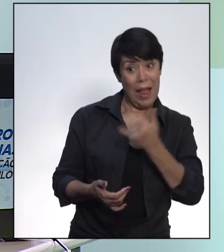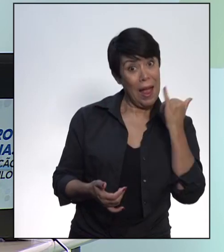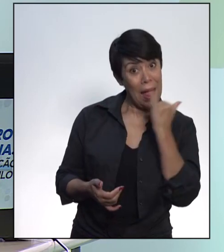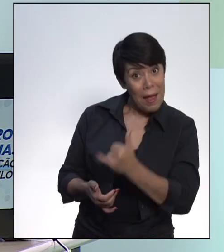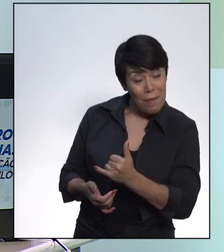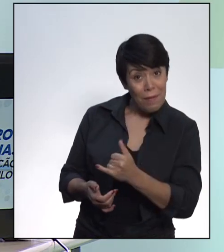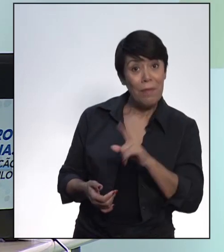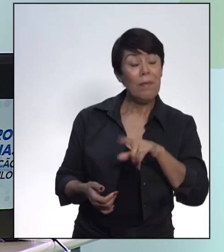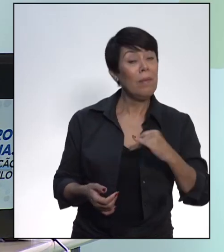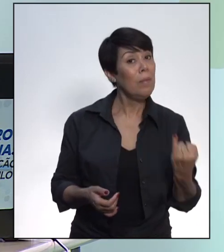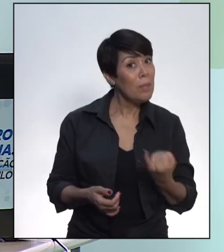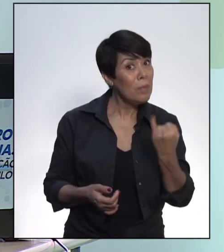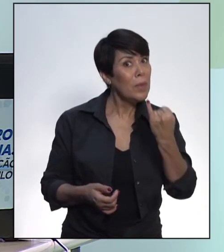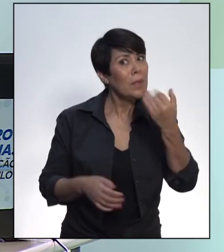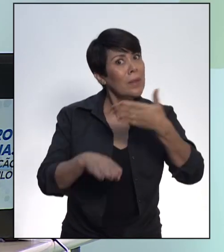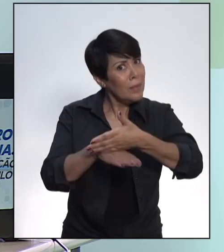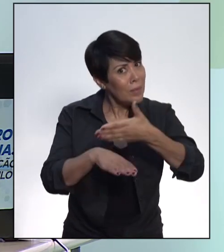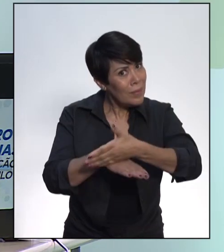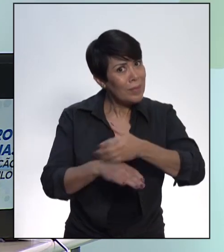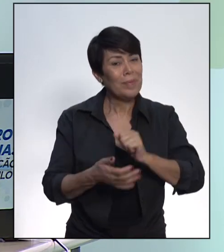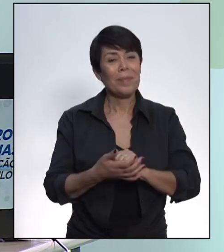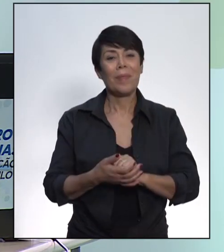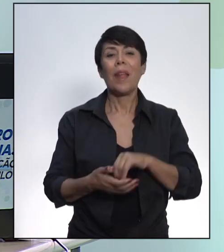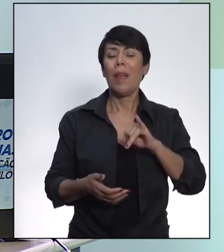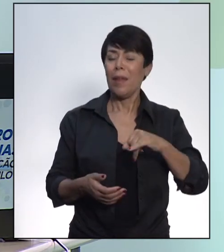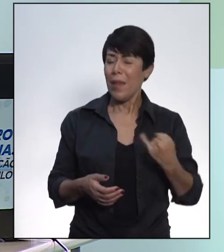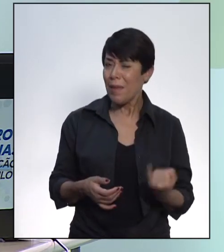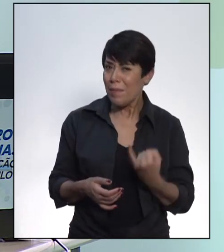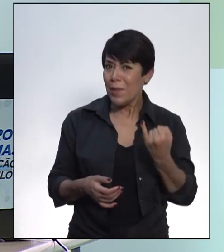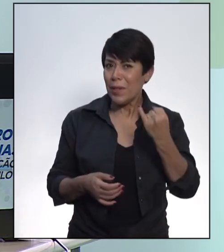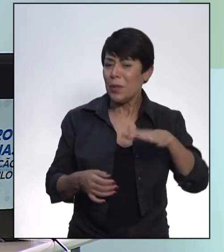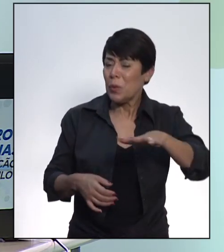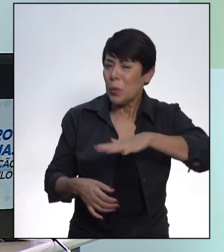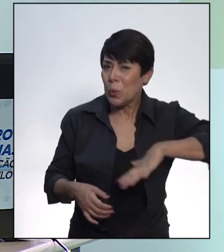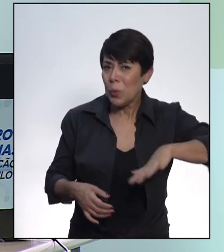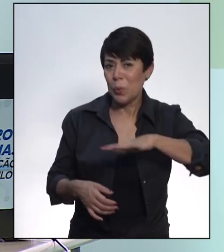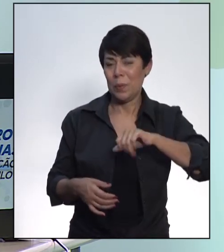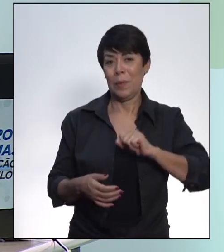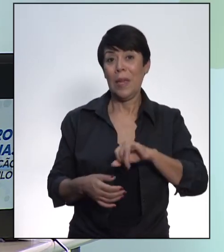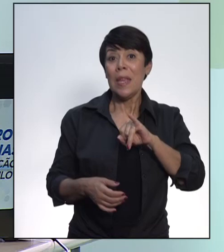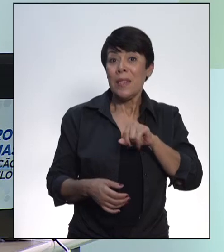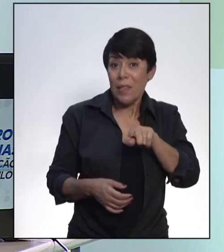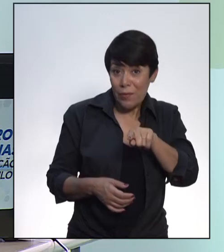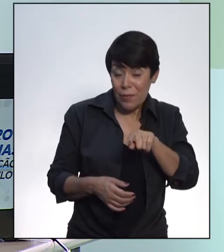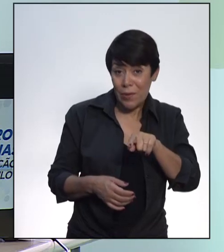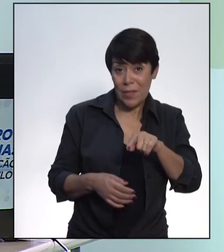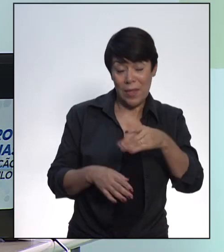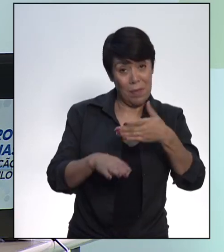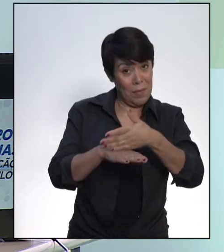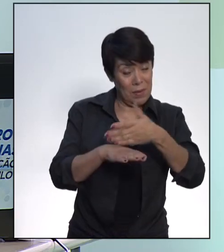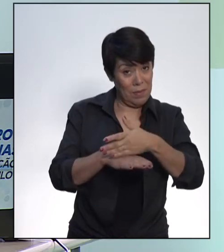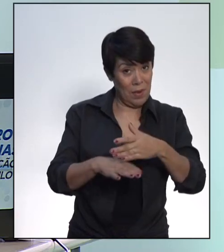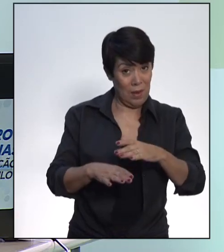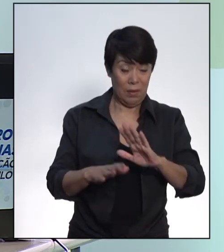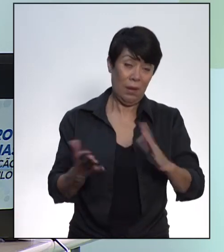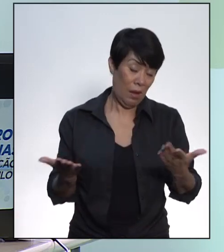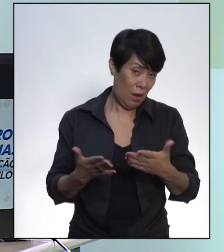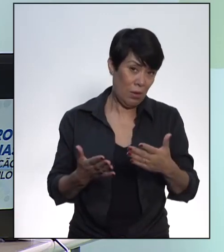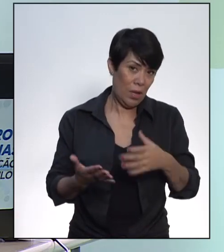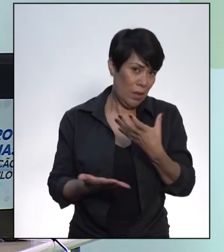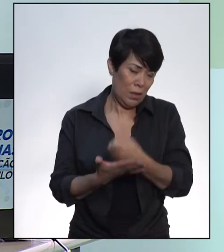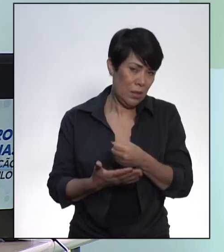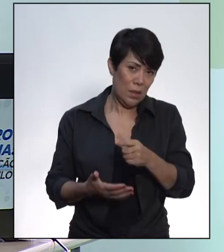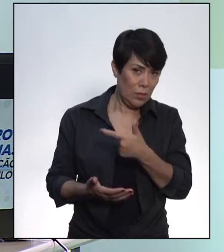é muito importante ele participar. É muito importante para todo mundo. E se você não participar do Enem, você não se